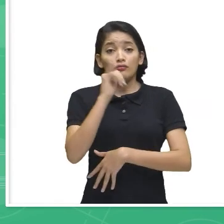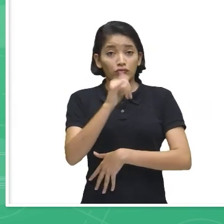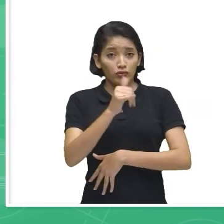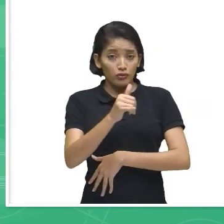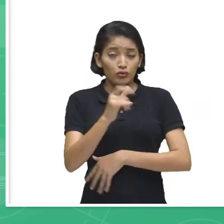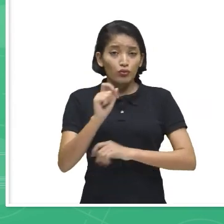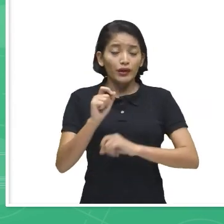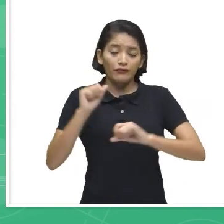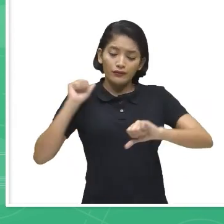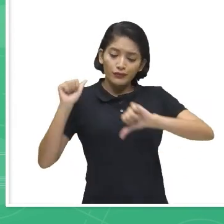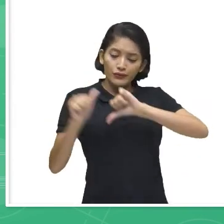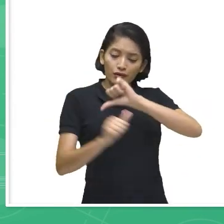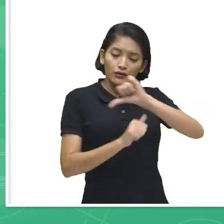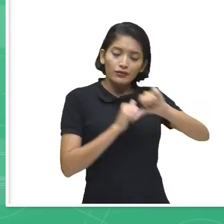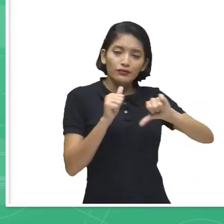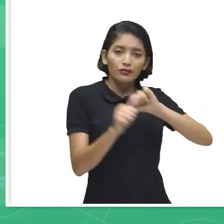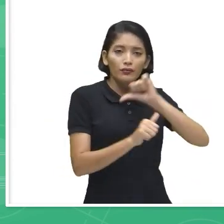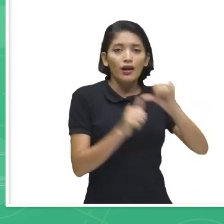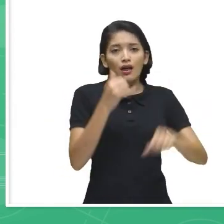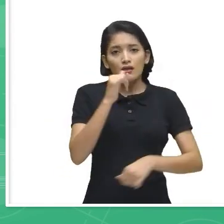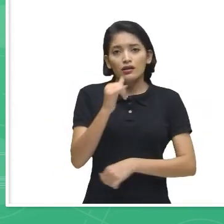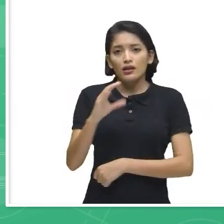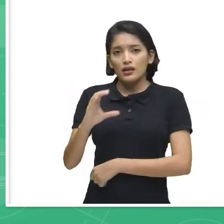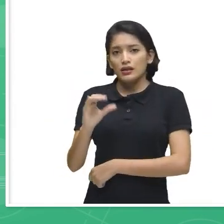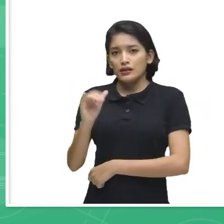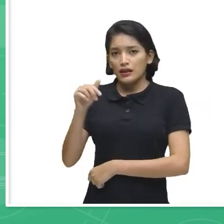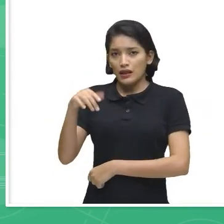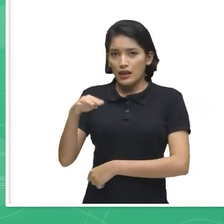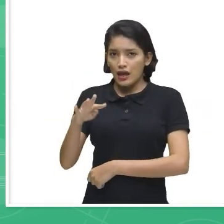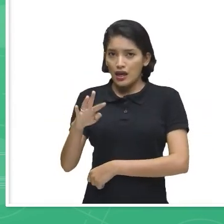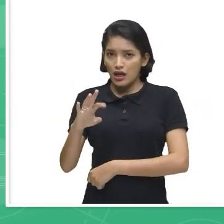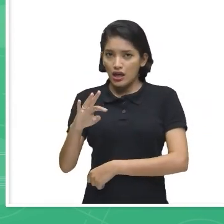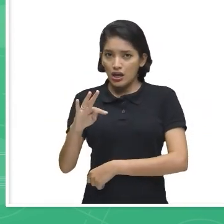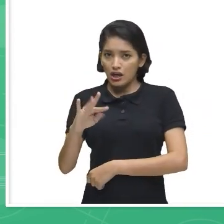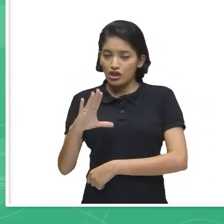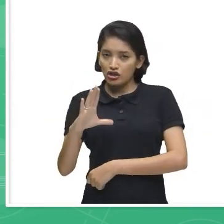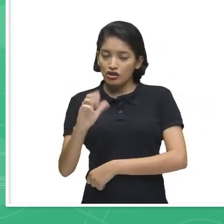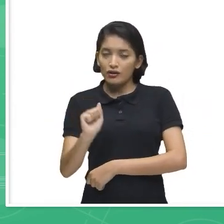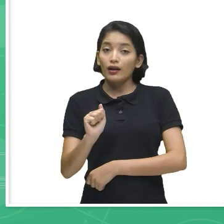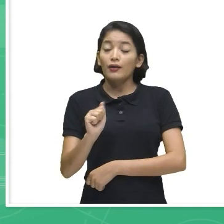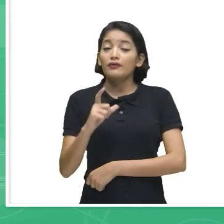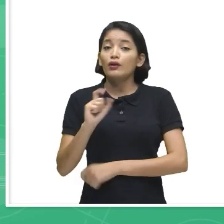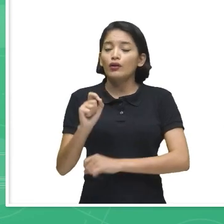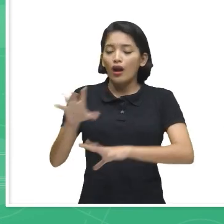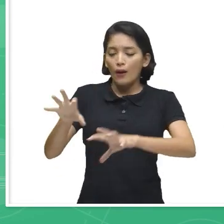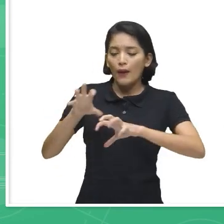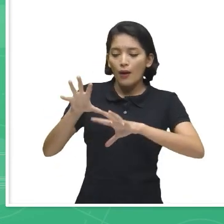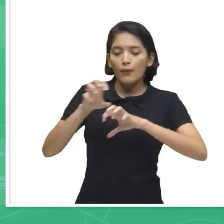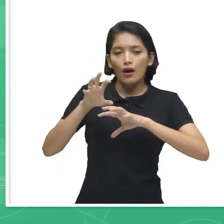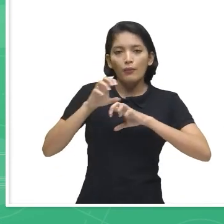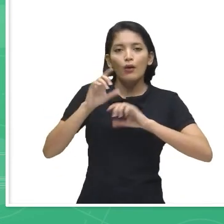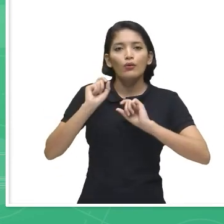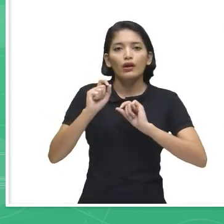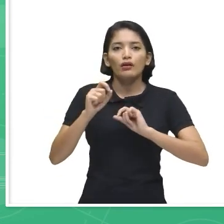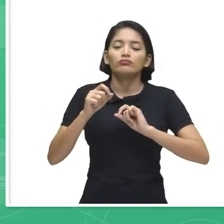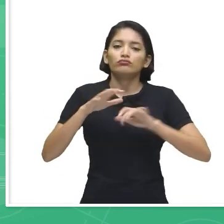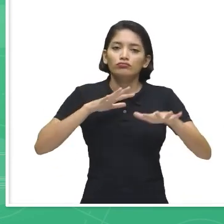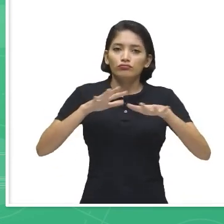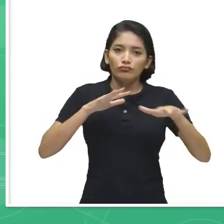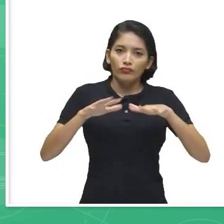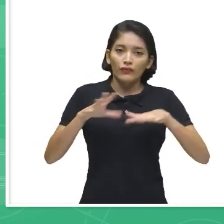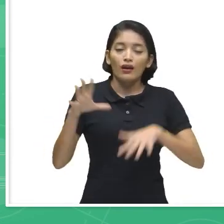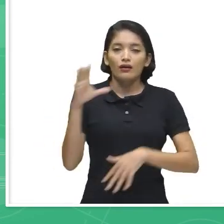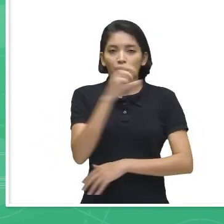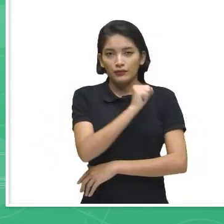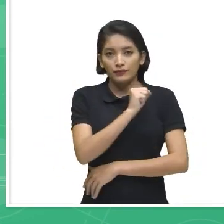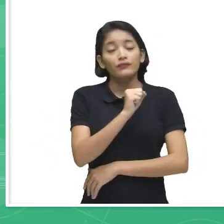vai se transformando em energia cinética, tá certo? Ela vai adquirindo velocidade. É isso que a resposta